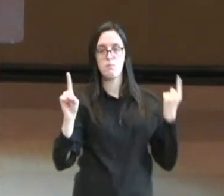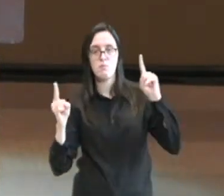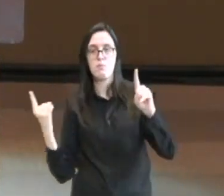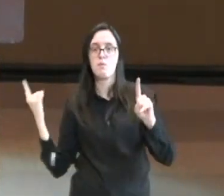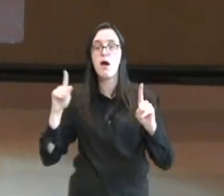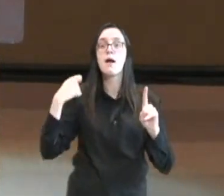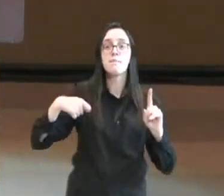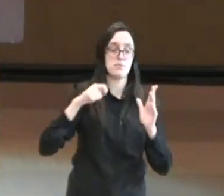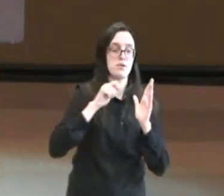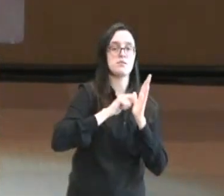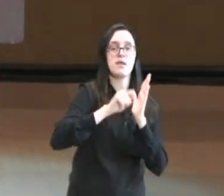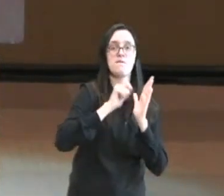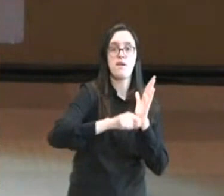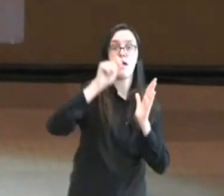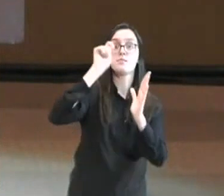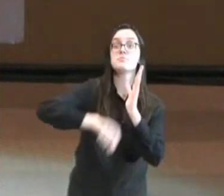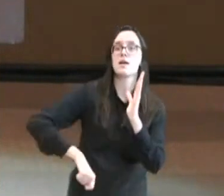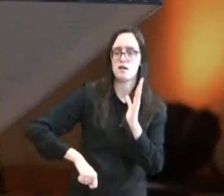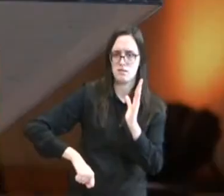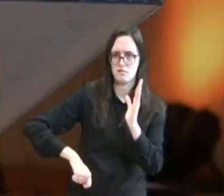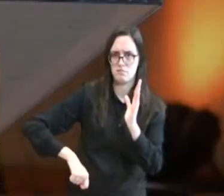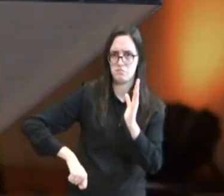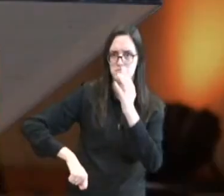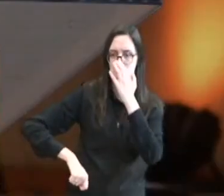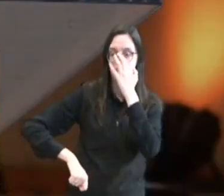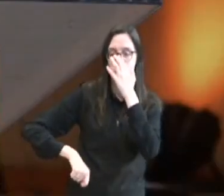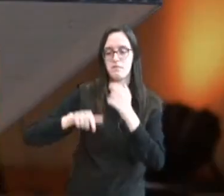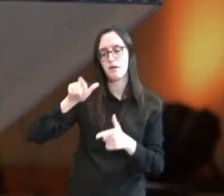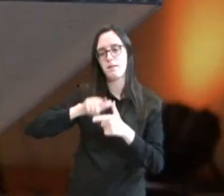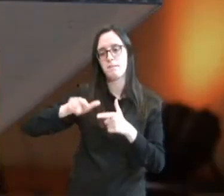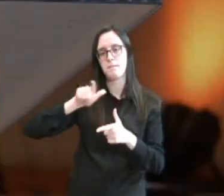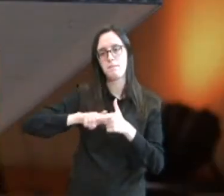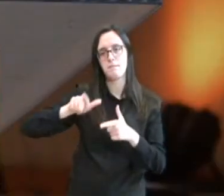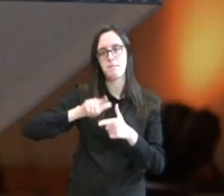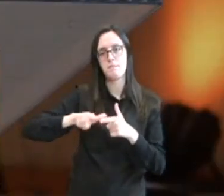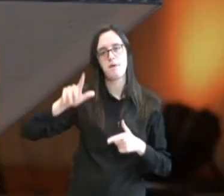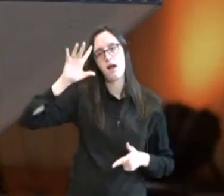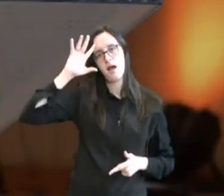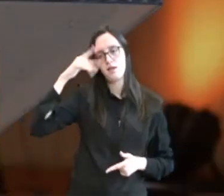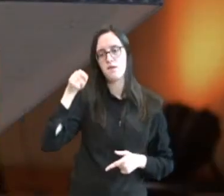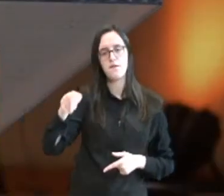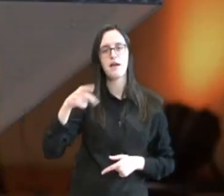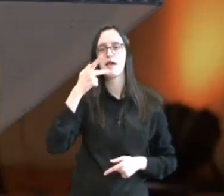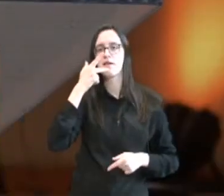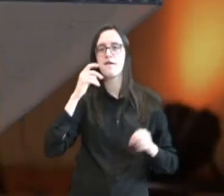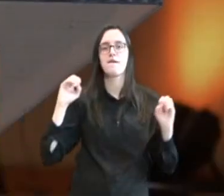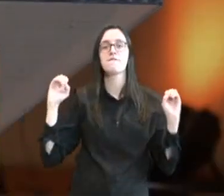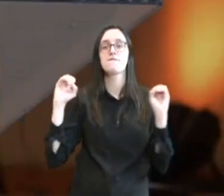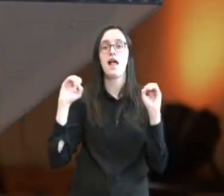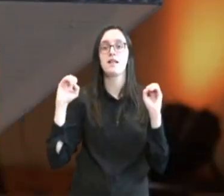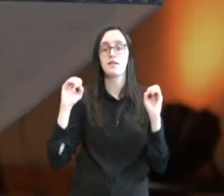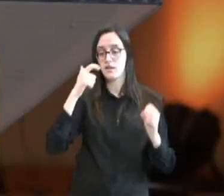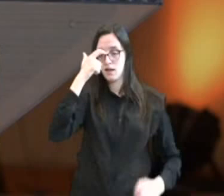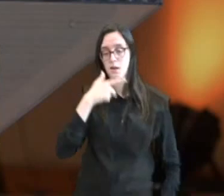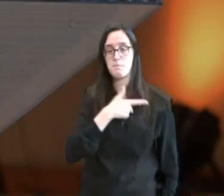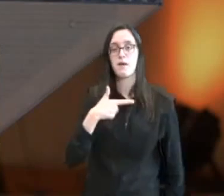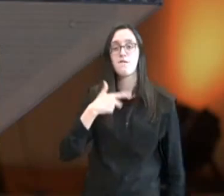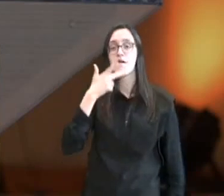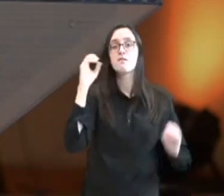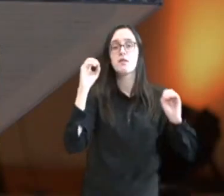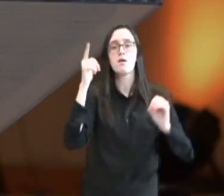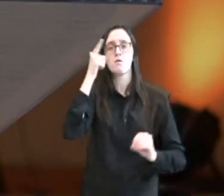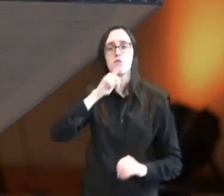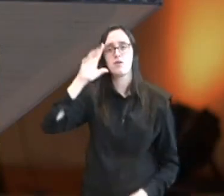por escrito e assinar. E o problema foi resolvido sem ele falar uma